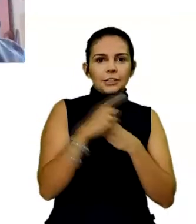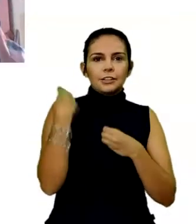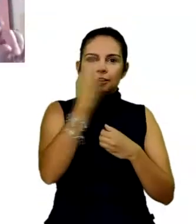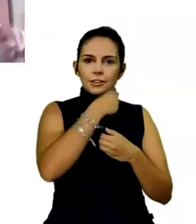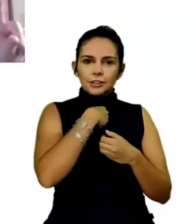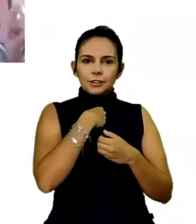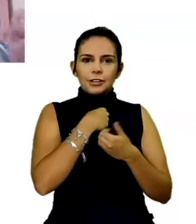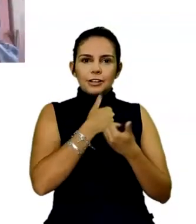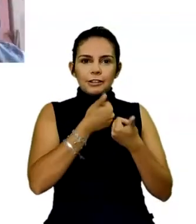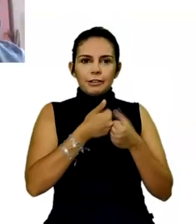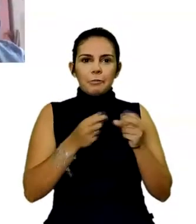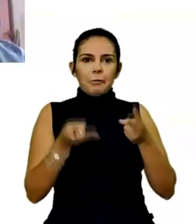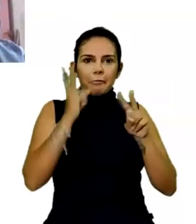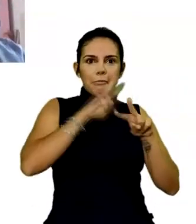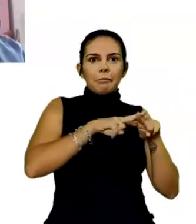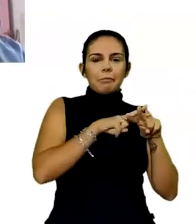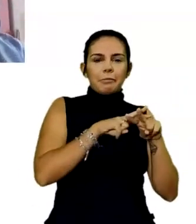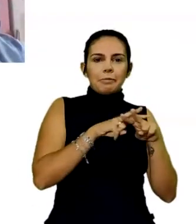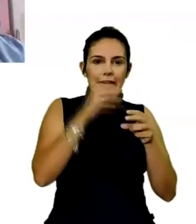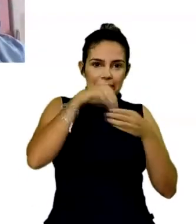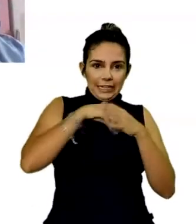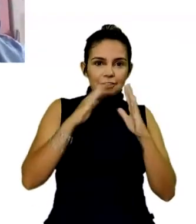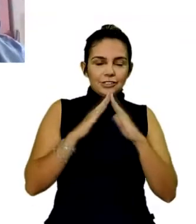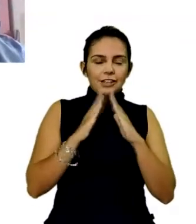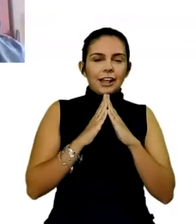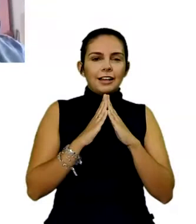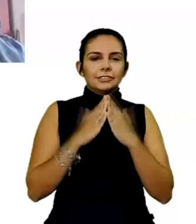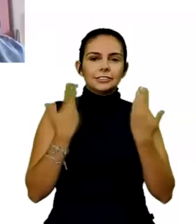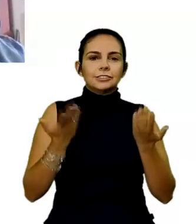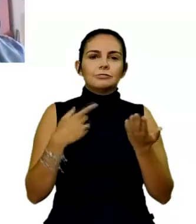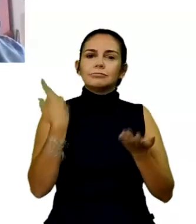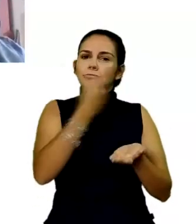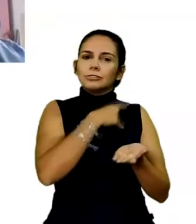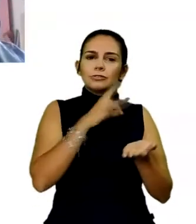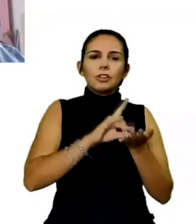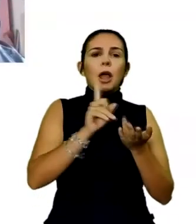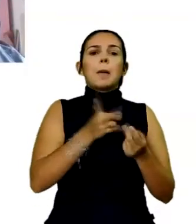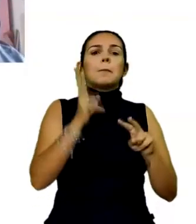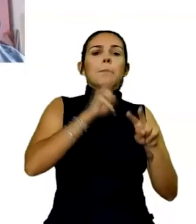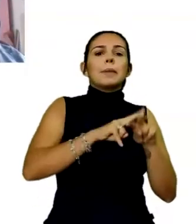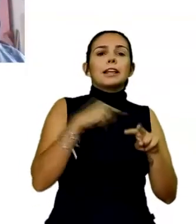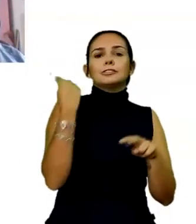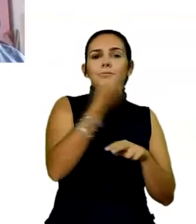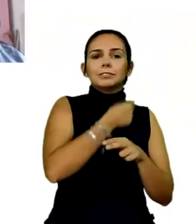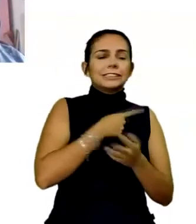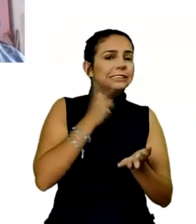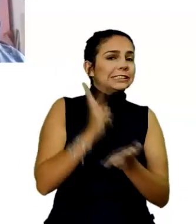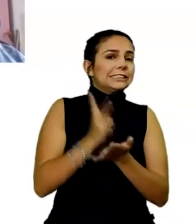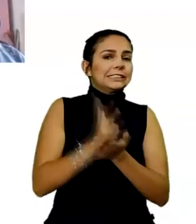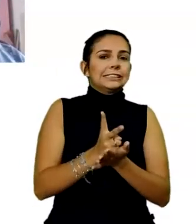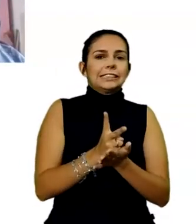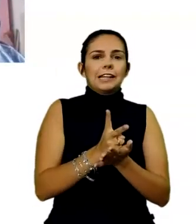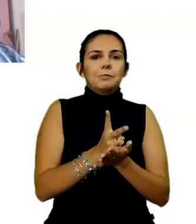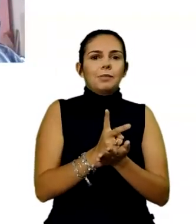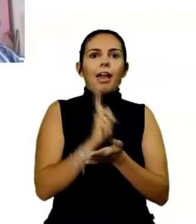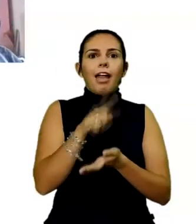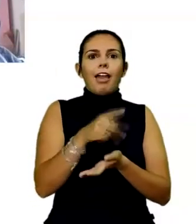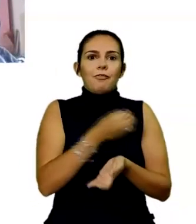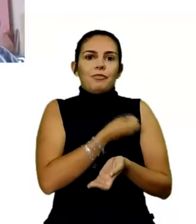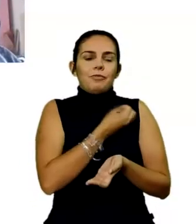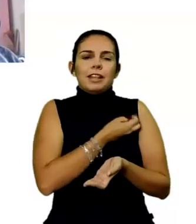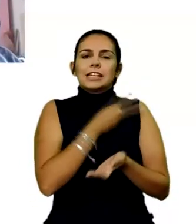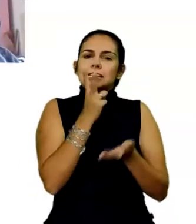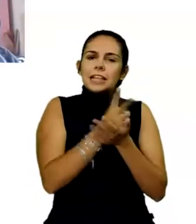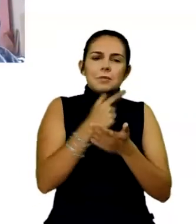estamos presos, entre aspas, em casa. Na verdade, nós não estamos presos porque nós sempre fomos assim. A